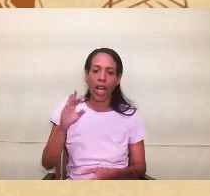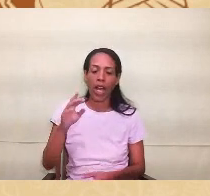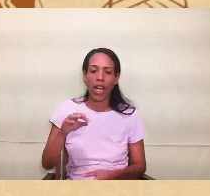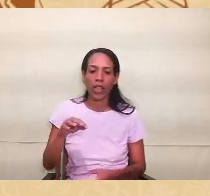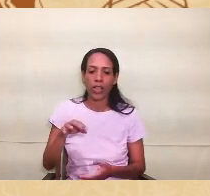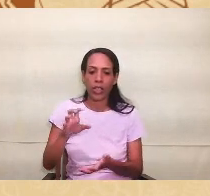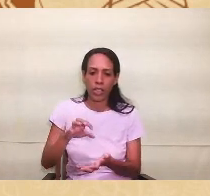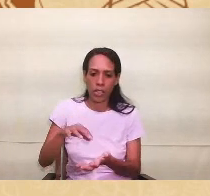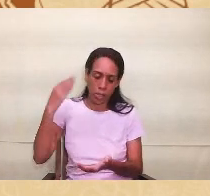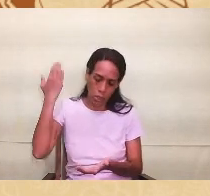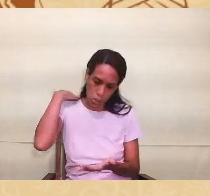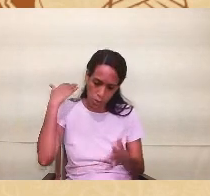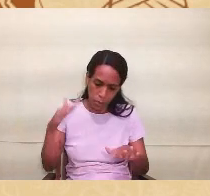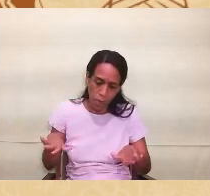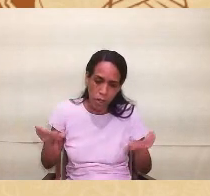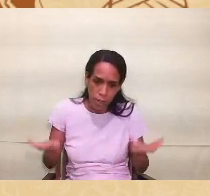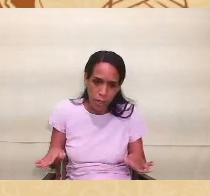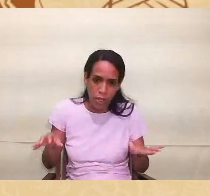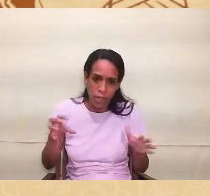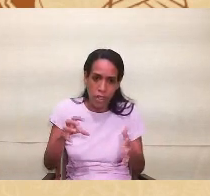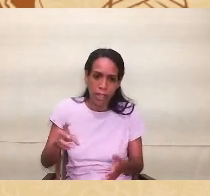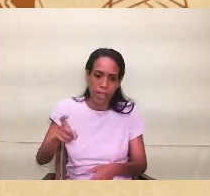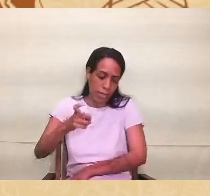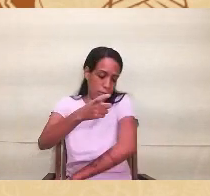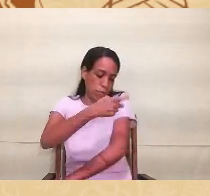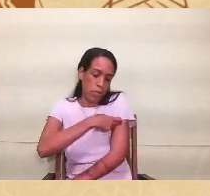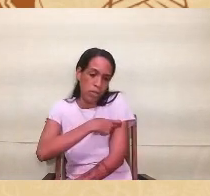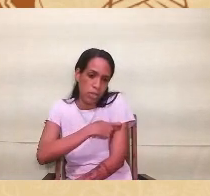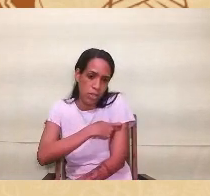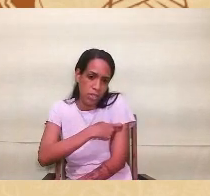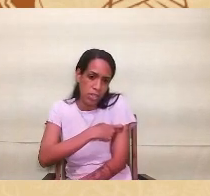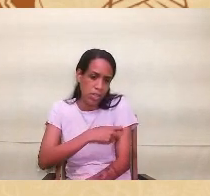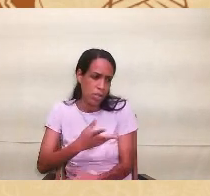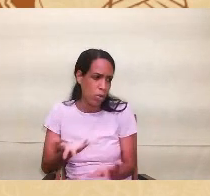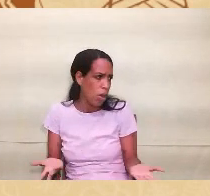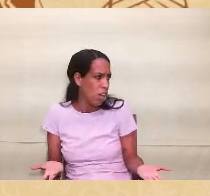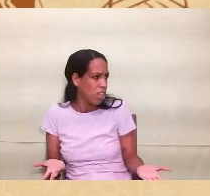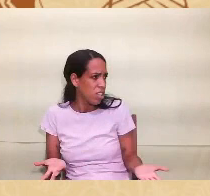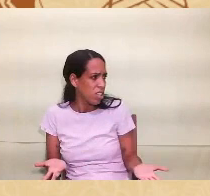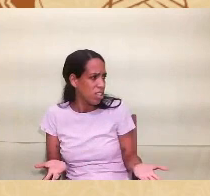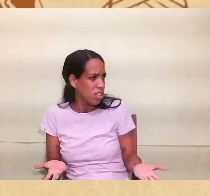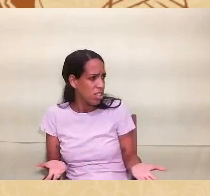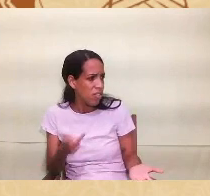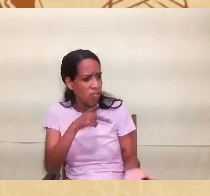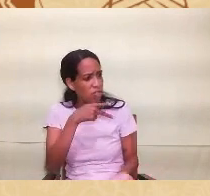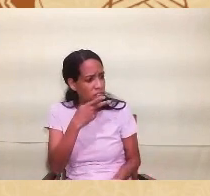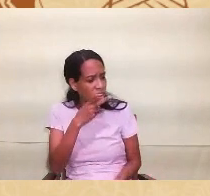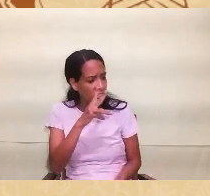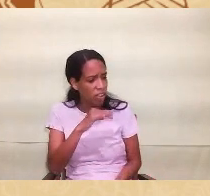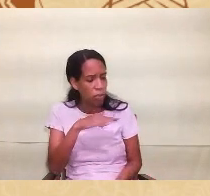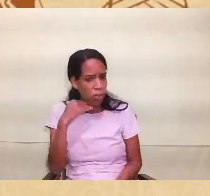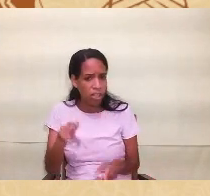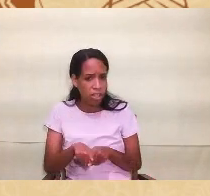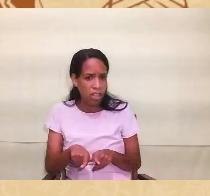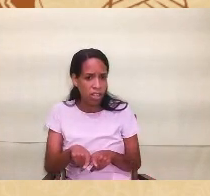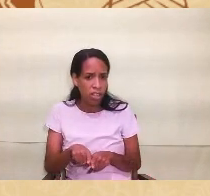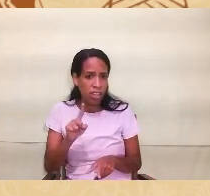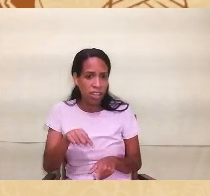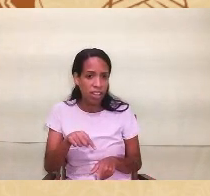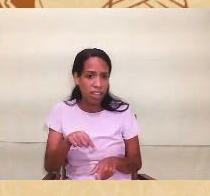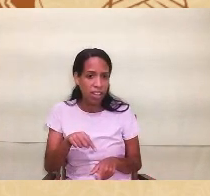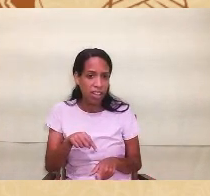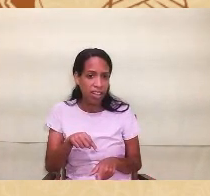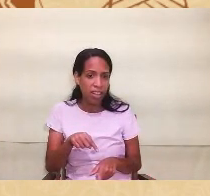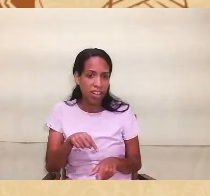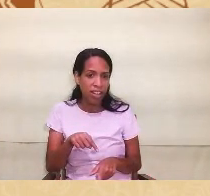com o escorpião no lago, e o escorpião ferra a rã. Aí a rã pergunta: rapaz, você vai morrer também. É, mas é da minha índole.